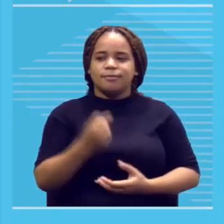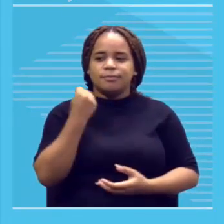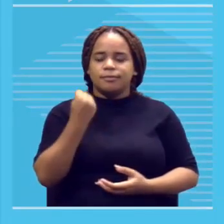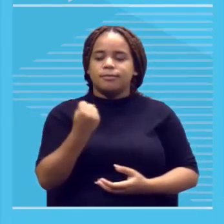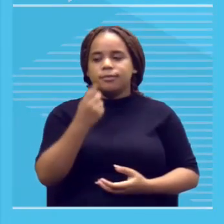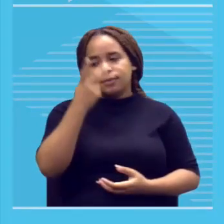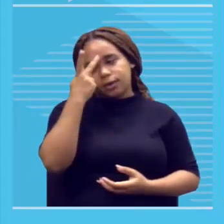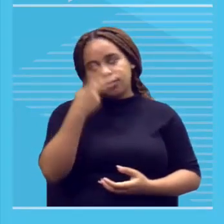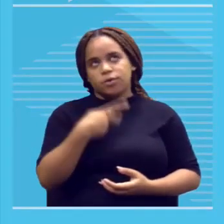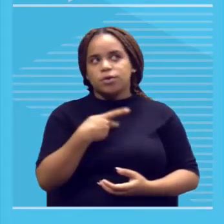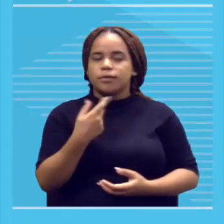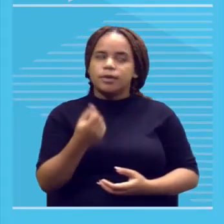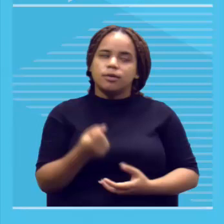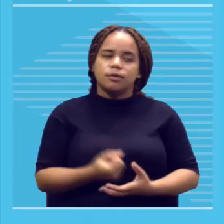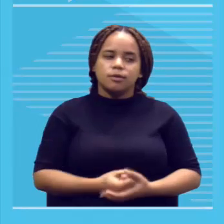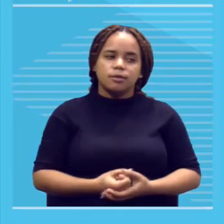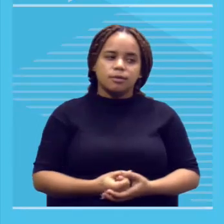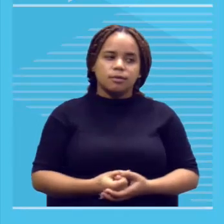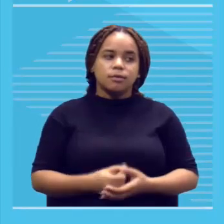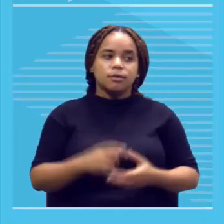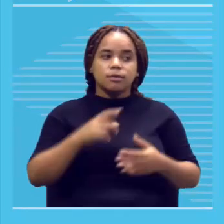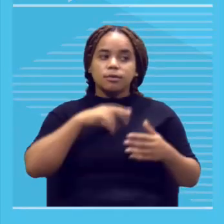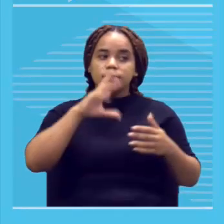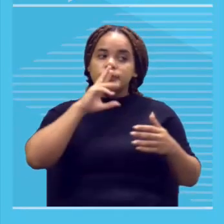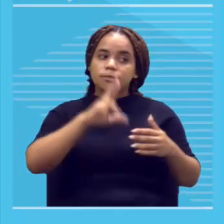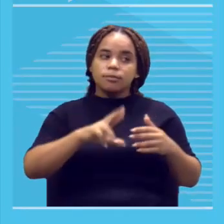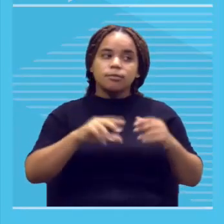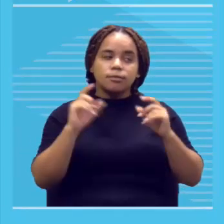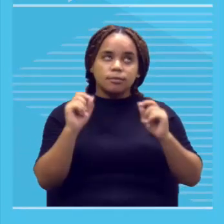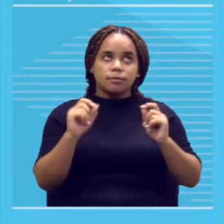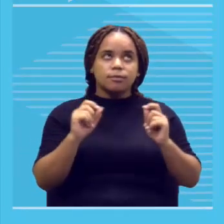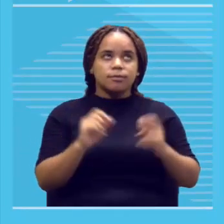aí a pergunta a resposta dos Espíritos ela é muito interessante